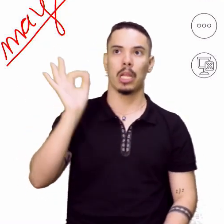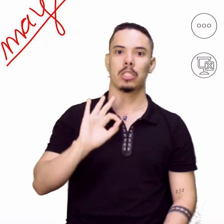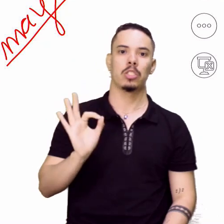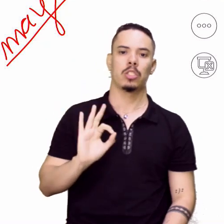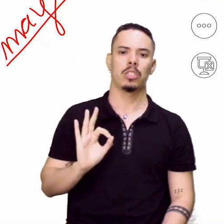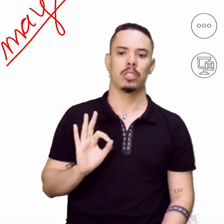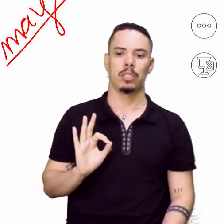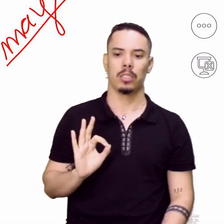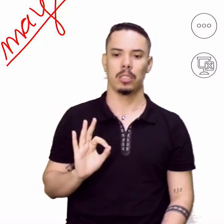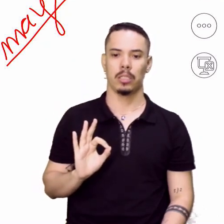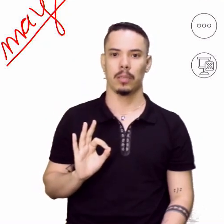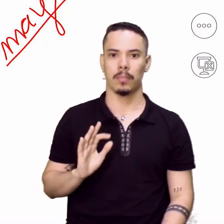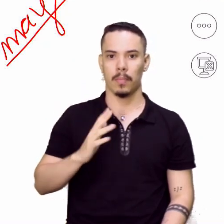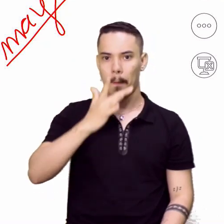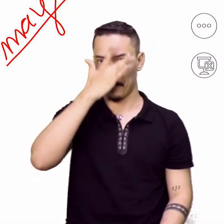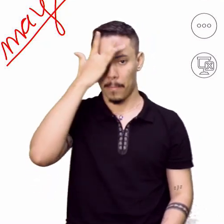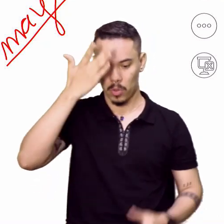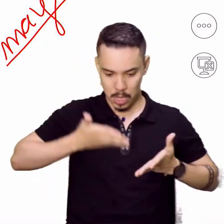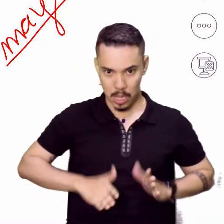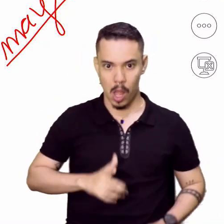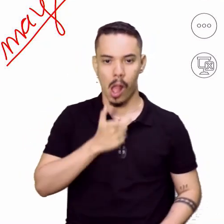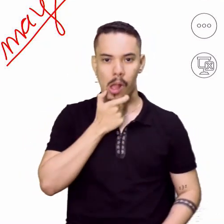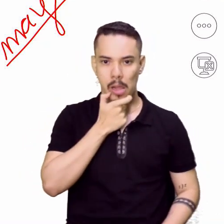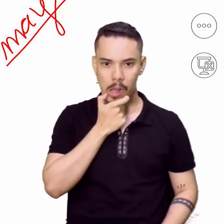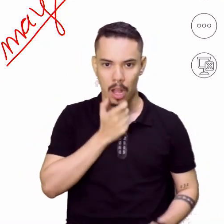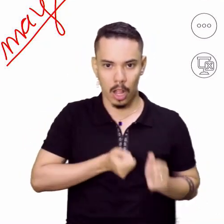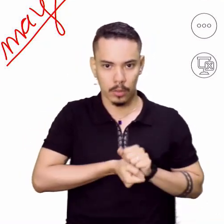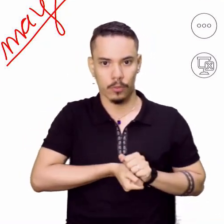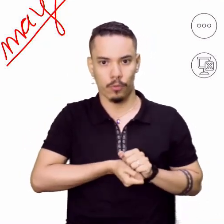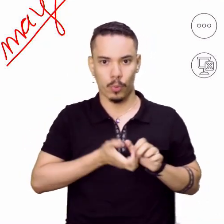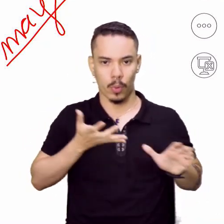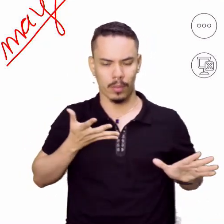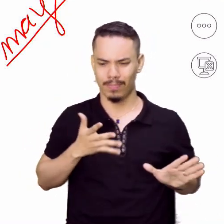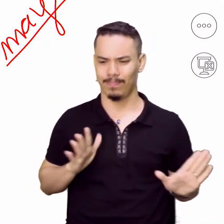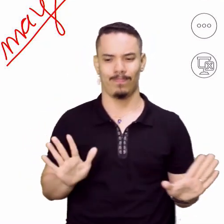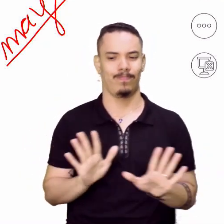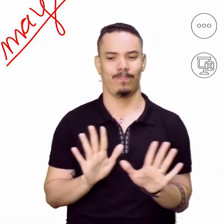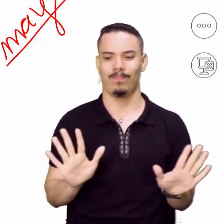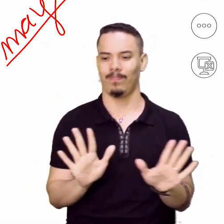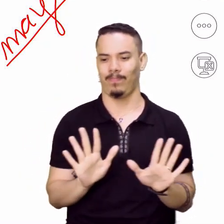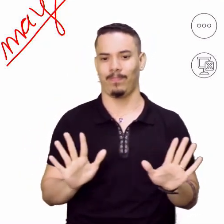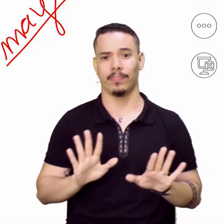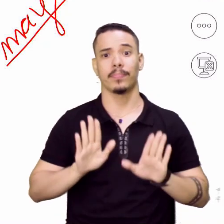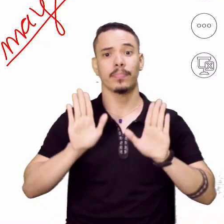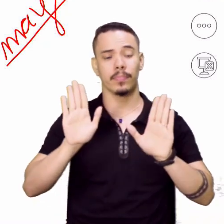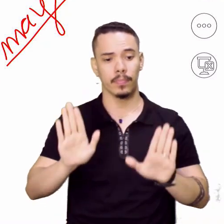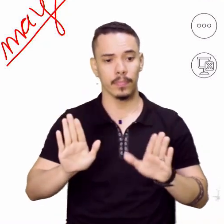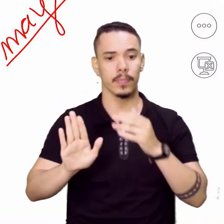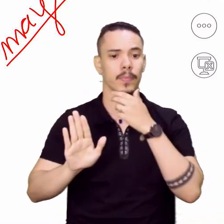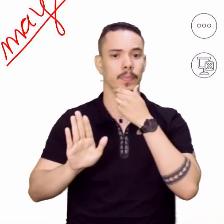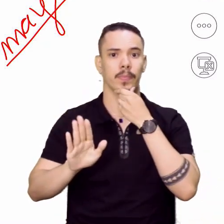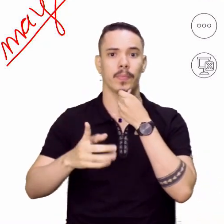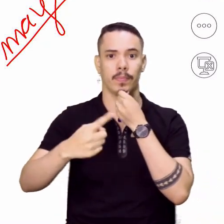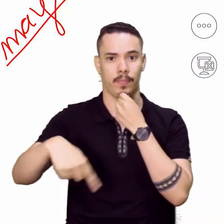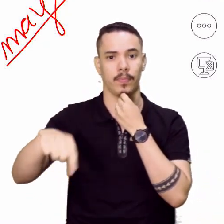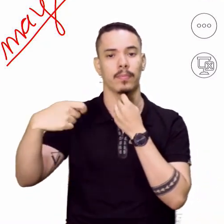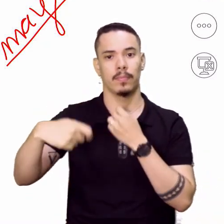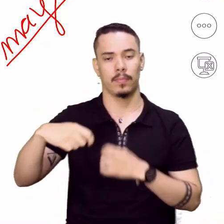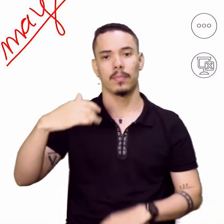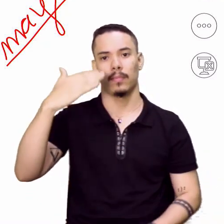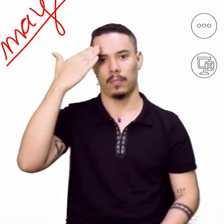quando falo eles os nativos pessoas que falam inglês não é isso só que é interessante que você saiba que há uma